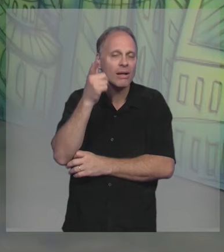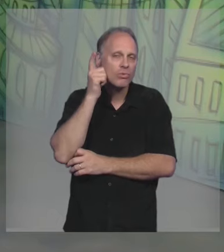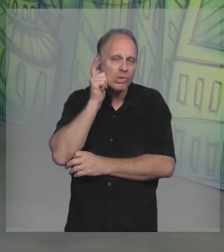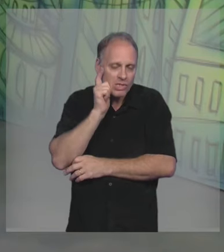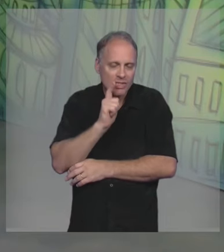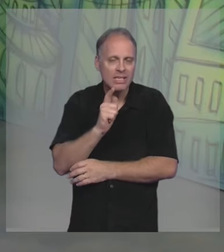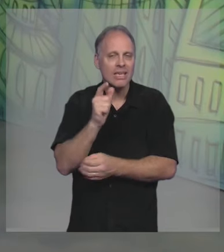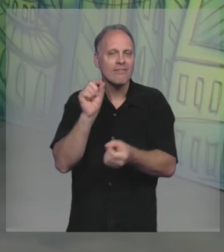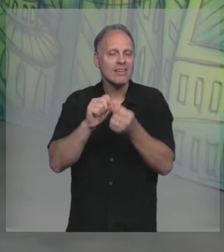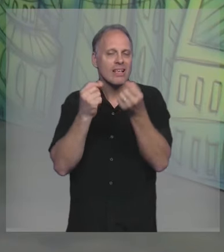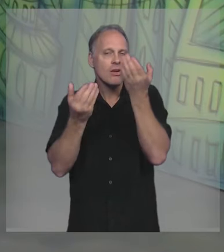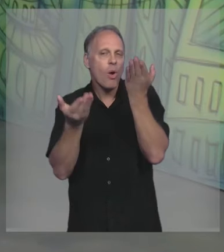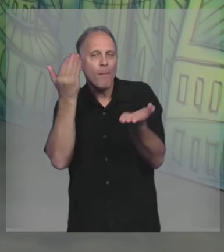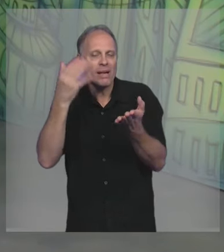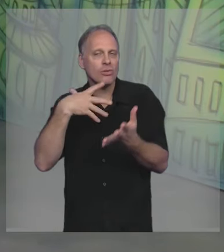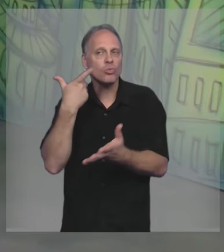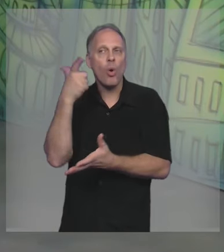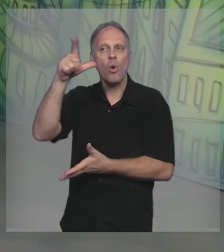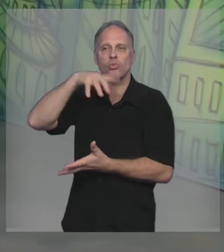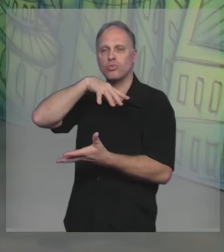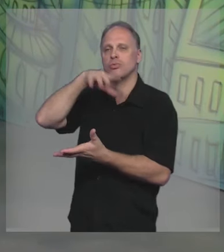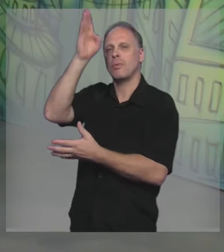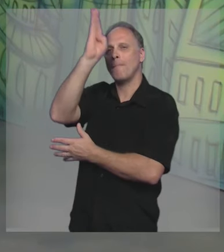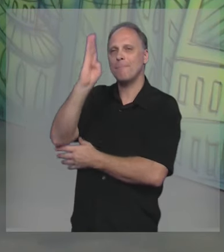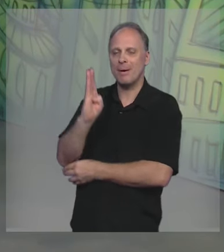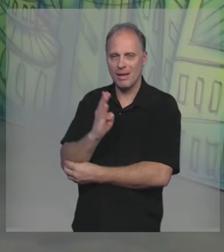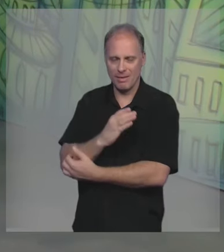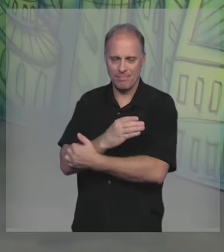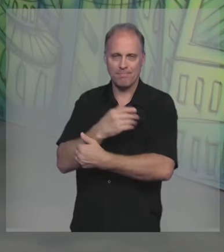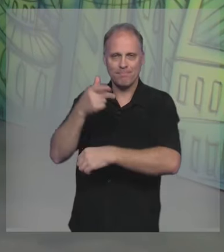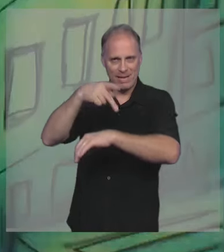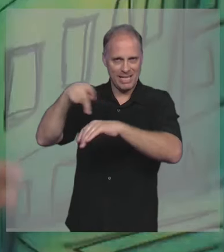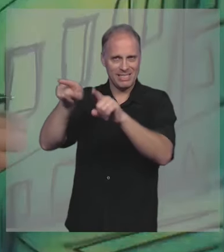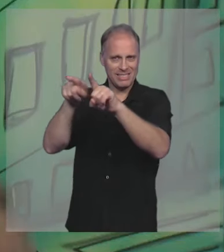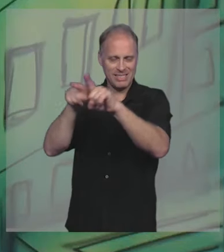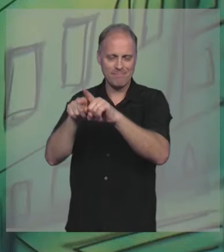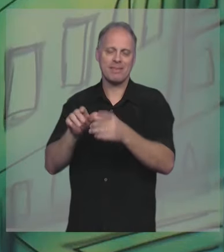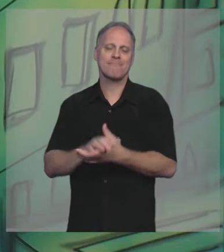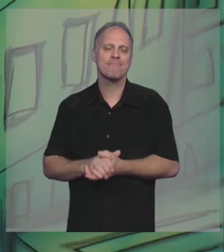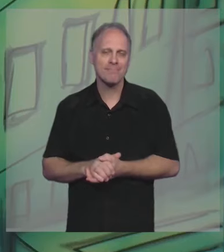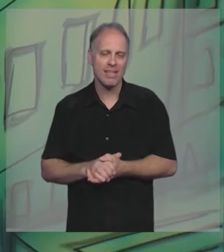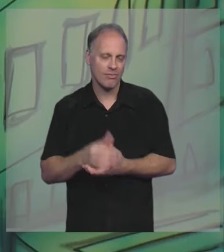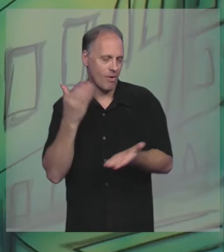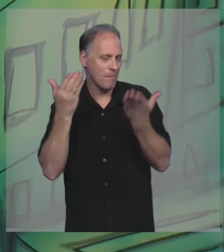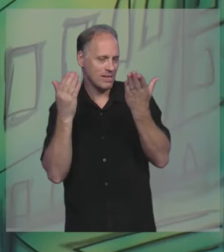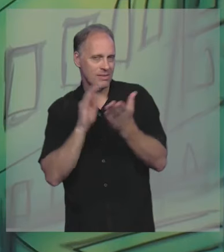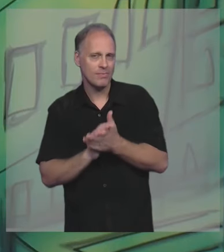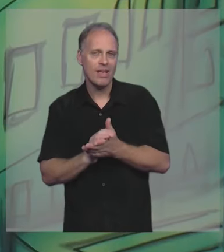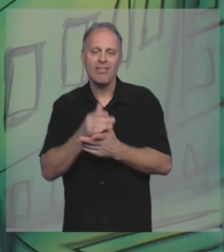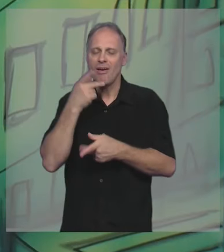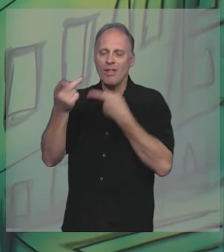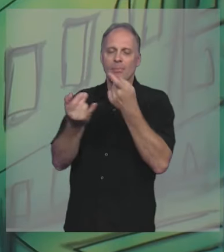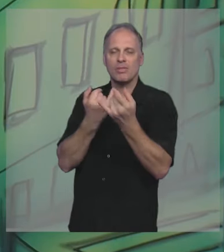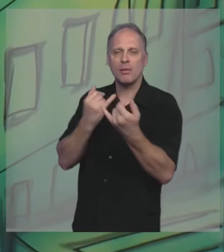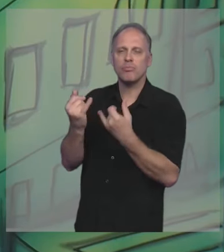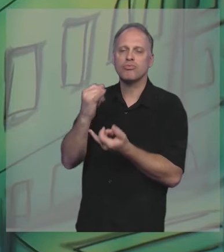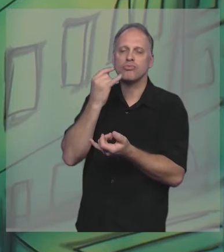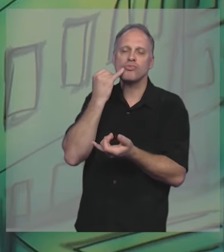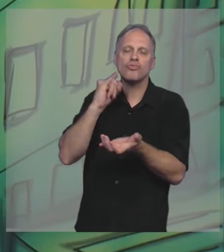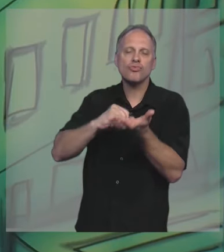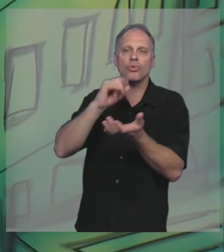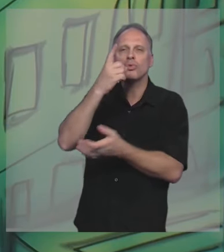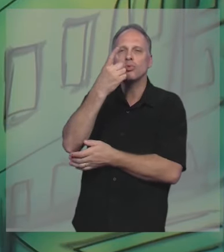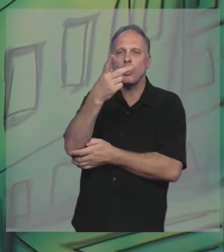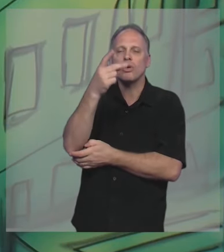para entrar em comparação com outros países. Eu estou enganado, mas na Constituição fala que os juros têm que ser 12% ao